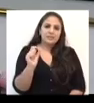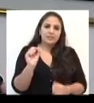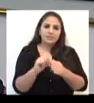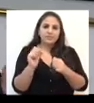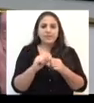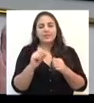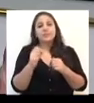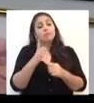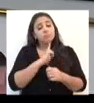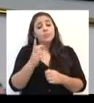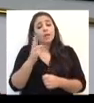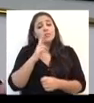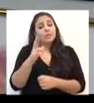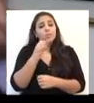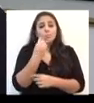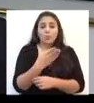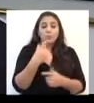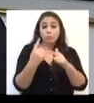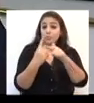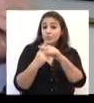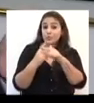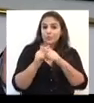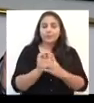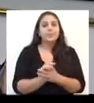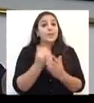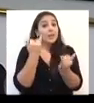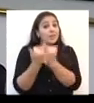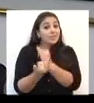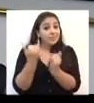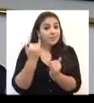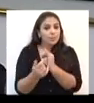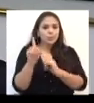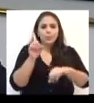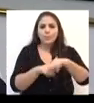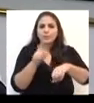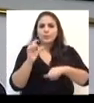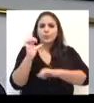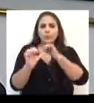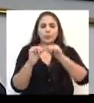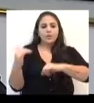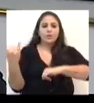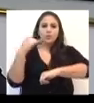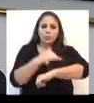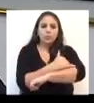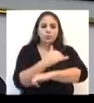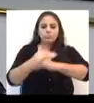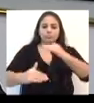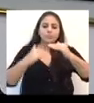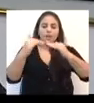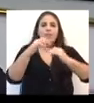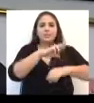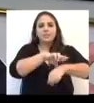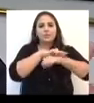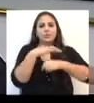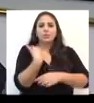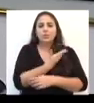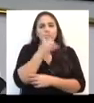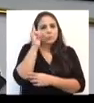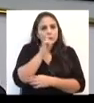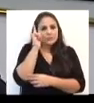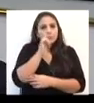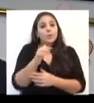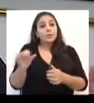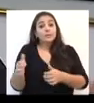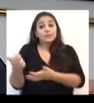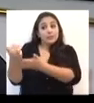bons resultados. E te dou exemplo. Quando a gente muda o aeroporto para o nível de segurança, nós já conseguimos trazer aeronaves